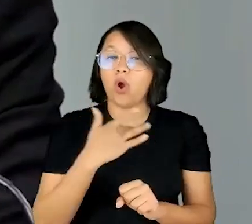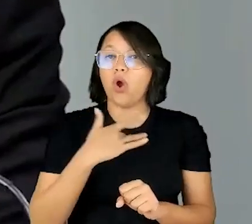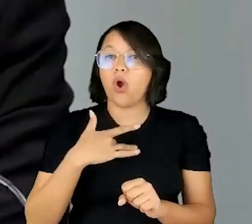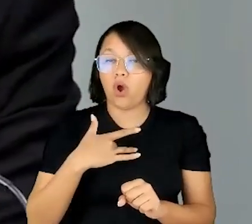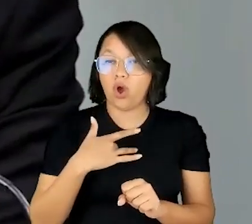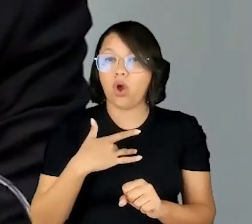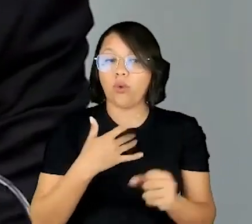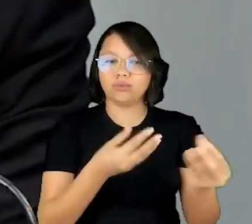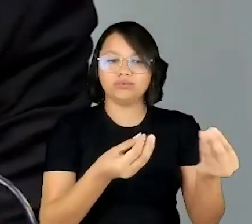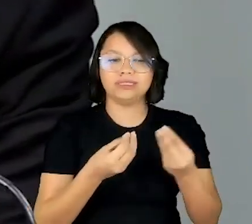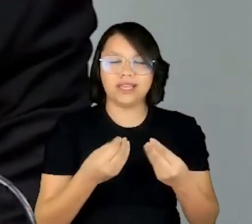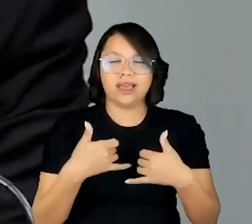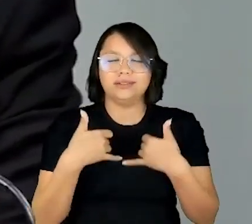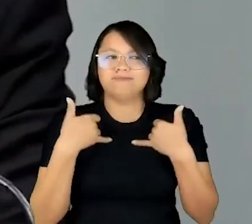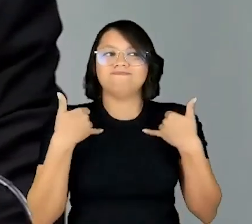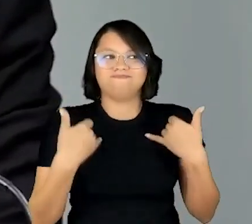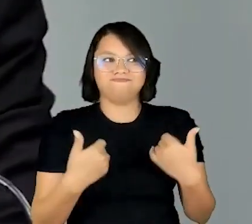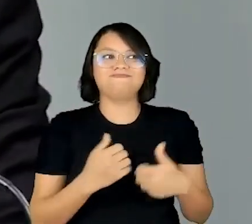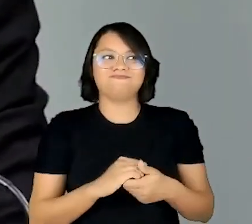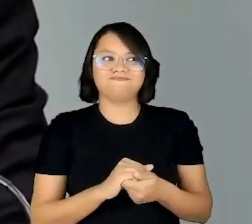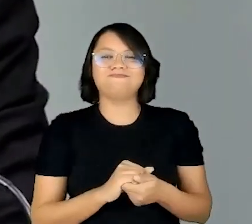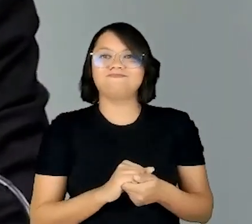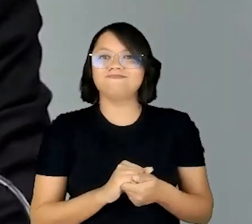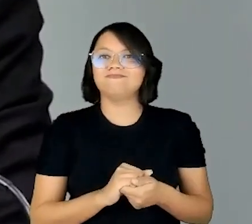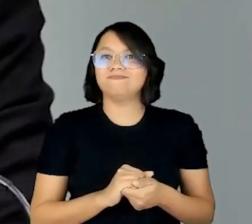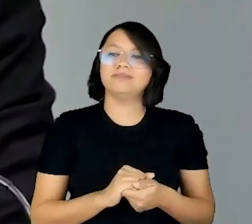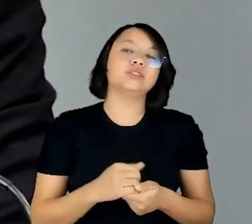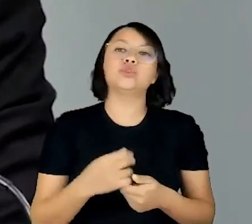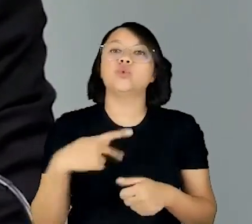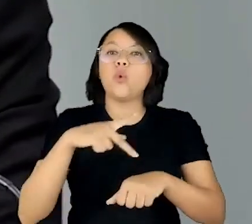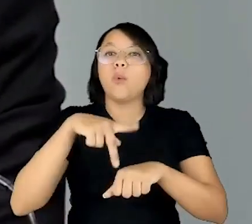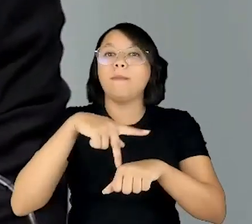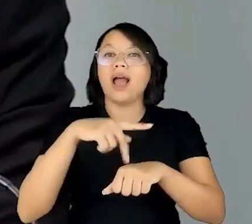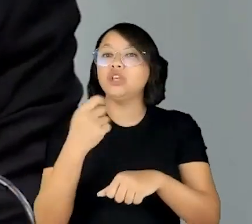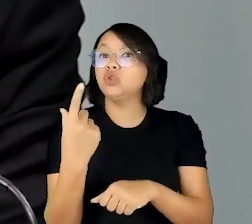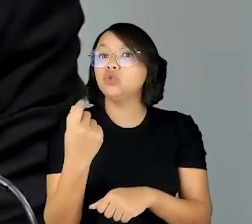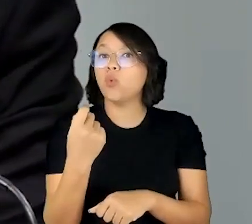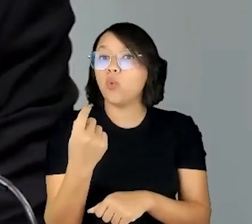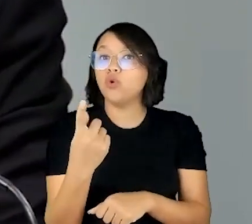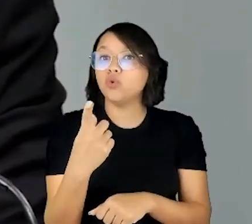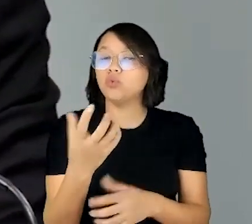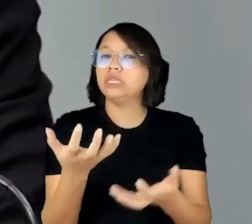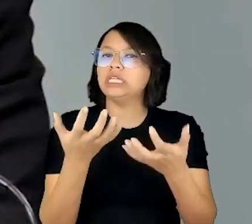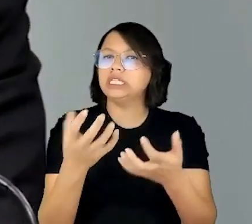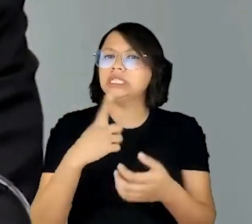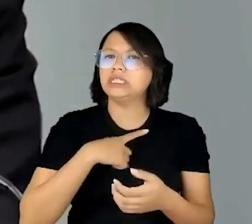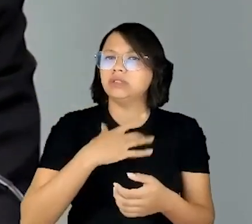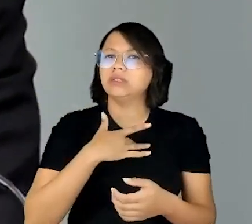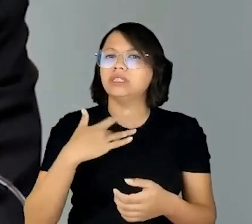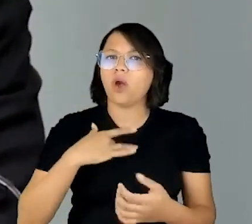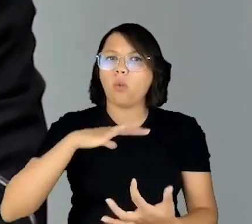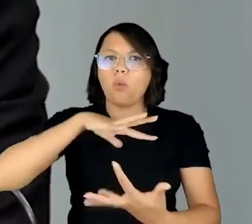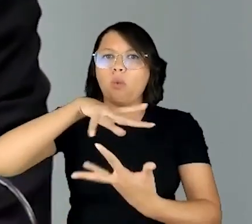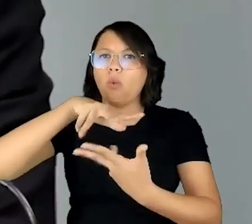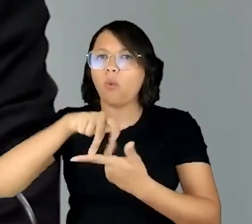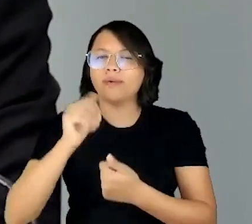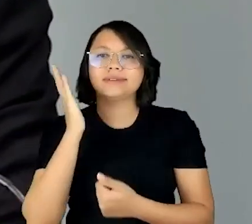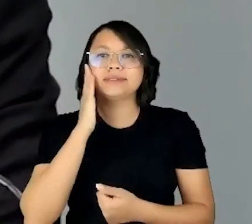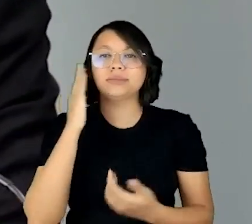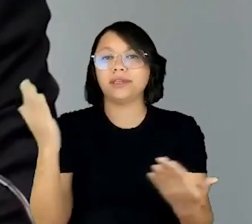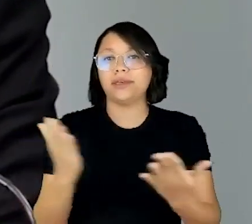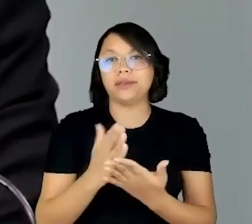país com mais de 100 milhões de habitantes que se propôs a ter uma saúde universal. E nós sabemos que no